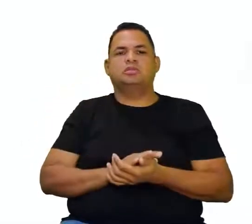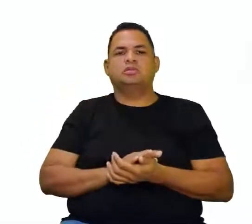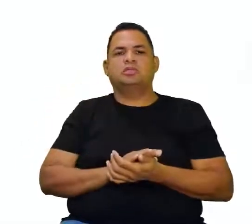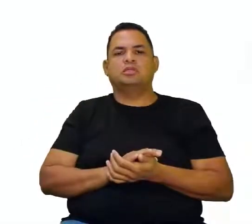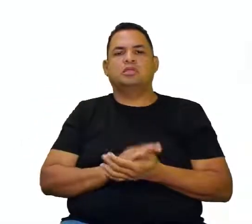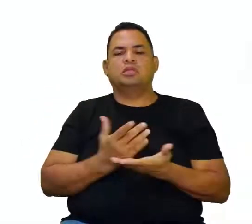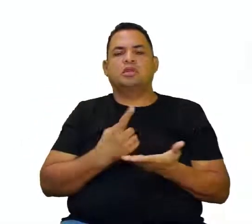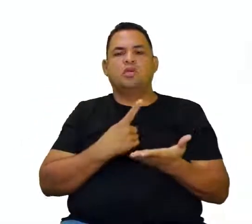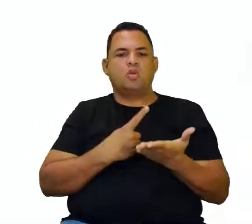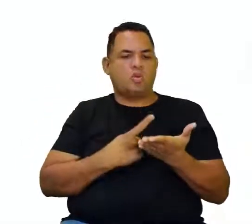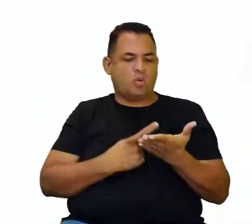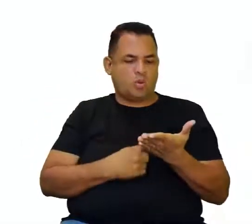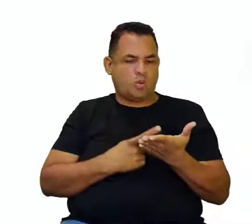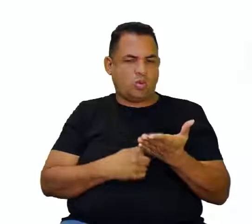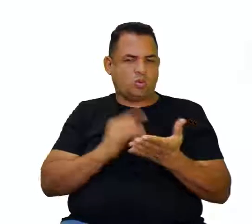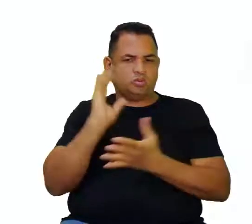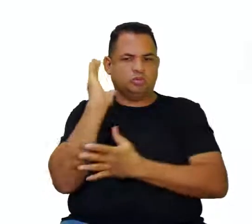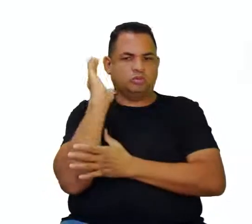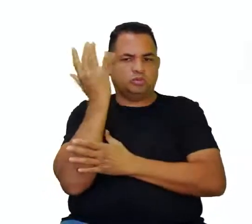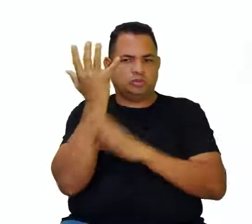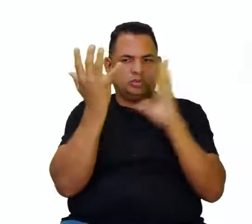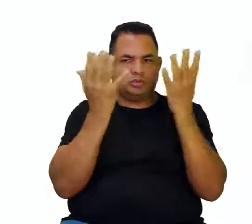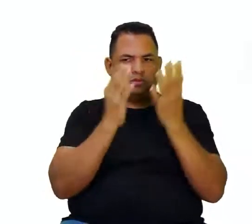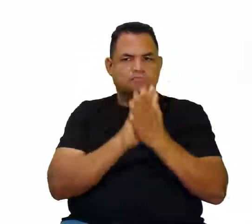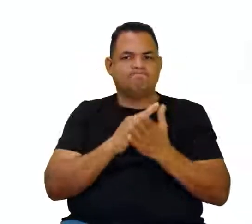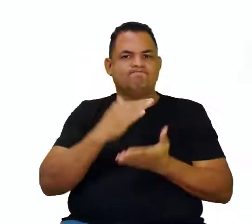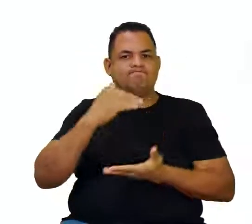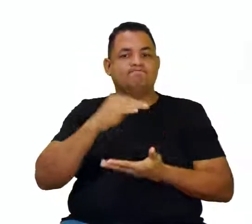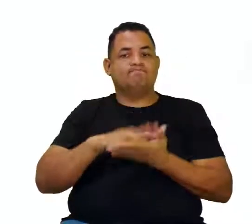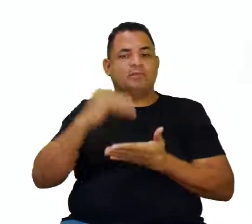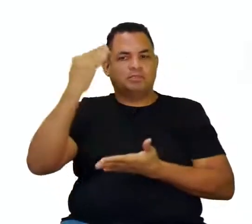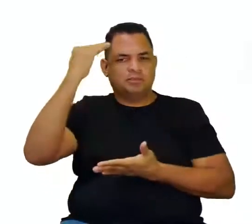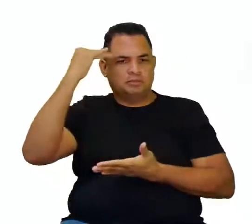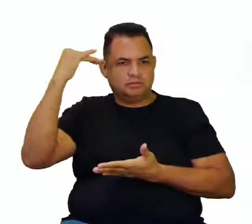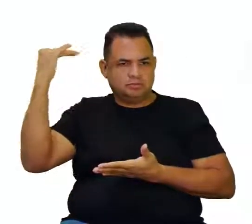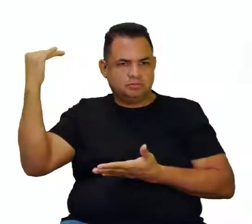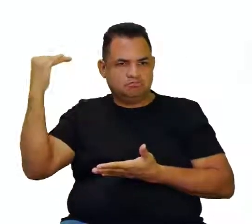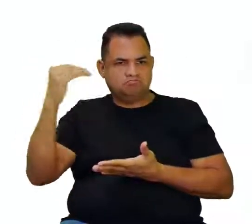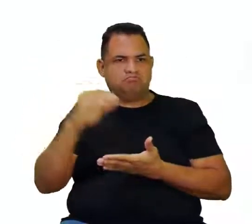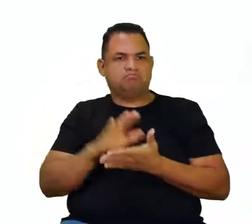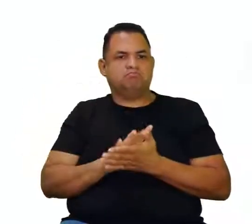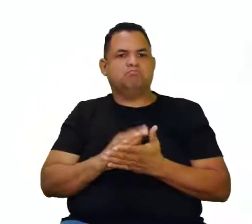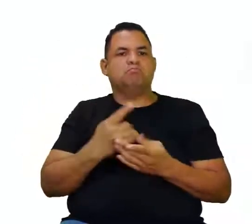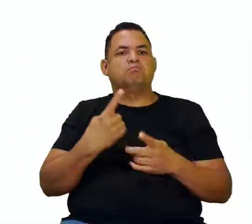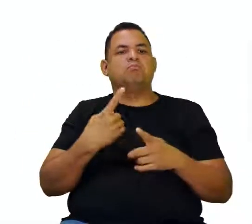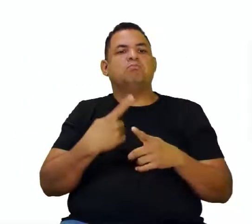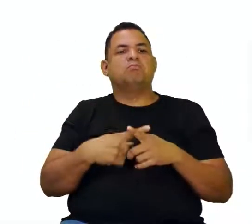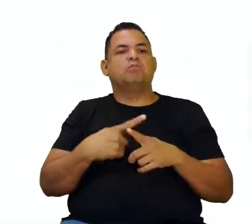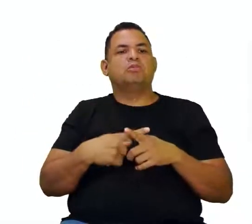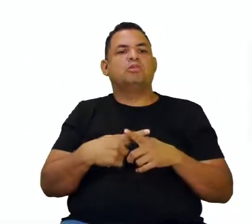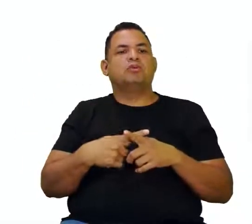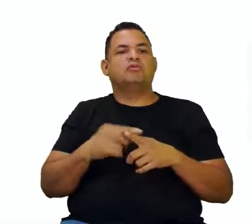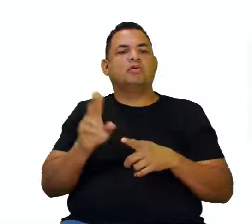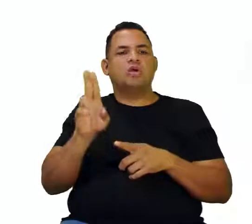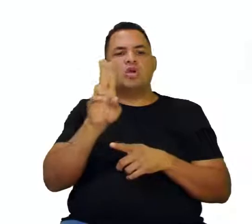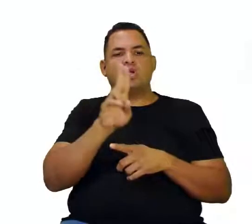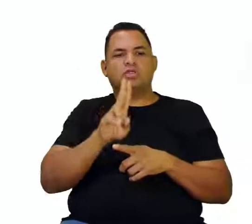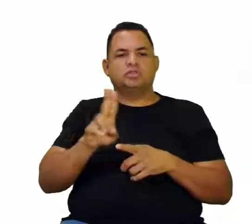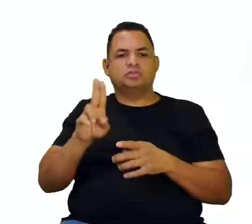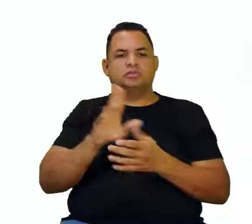dos acordos ambientais mais bem-sucedidos, pois foi adotado